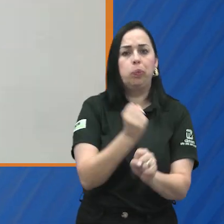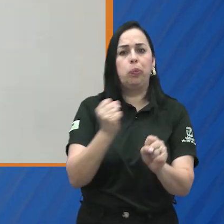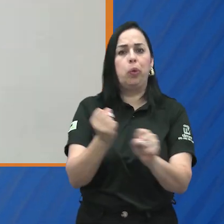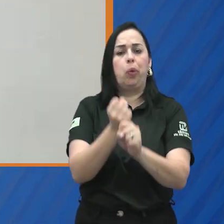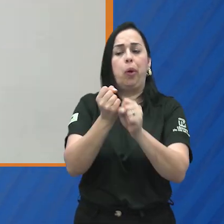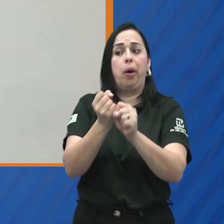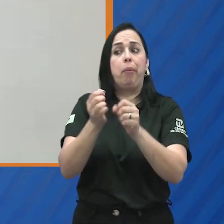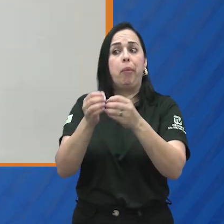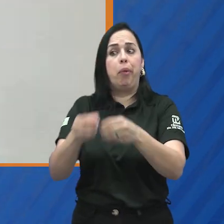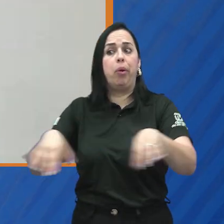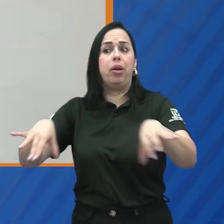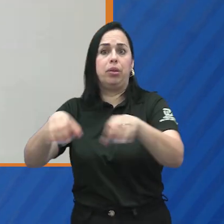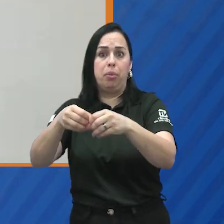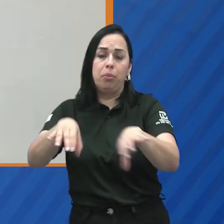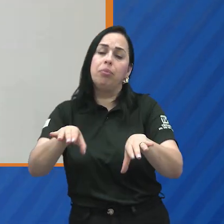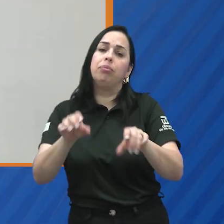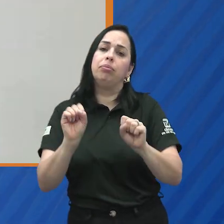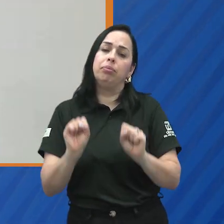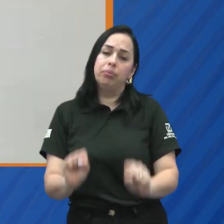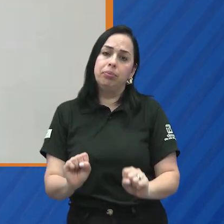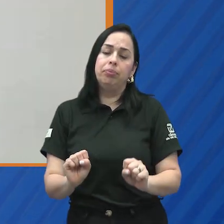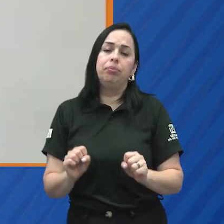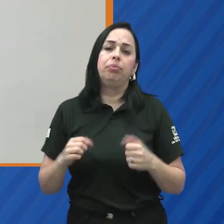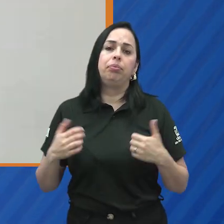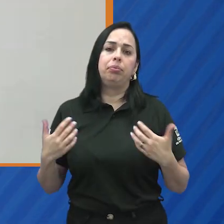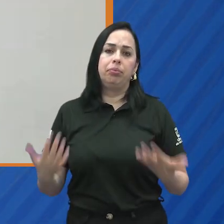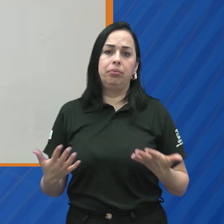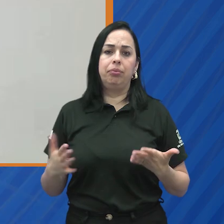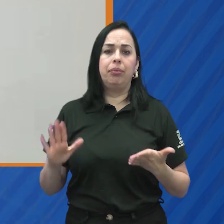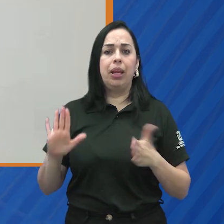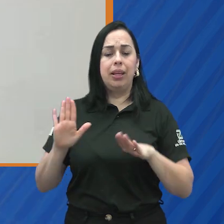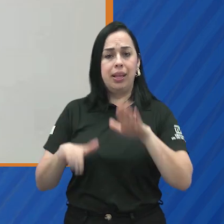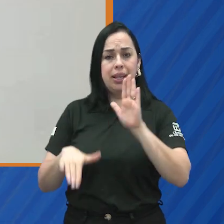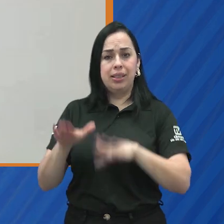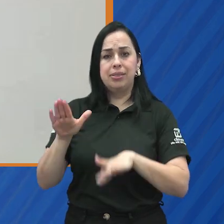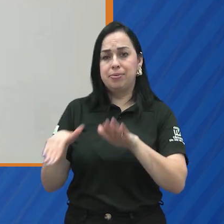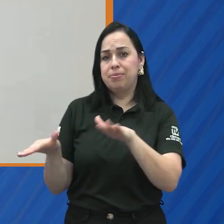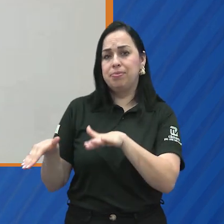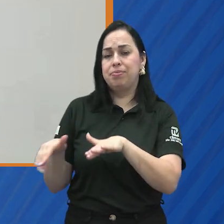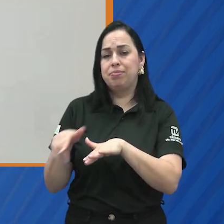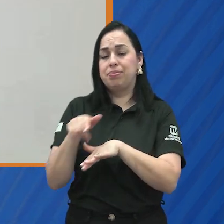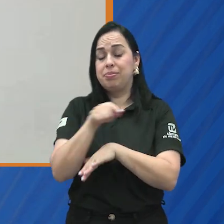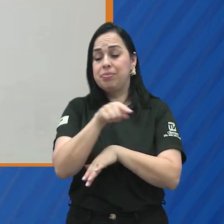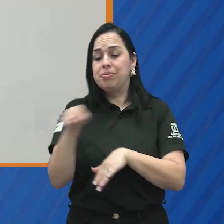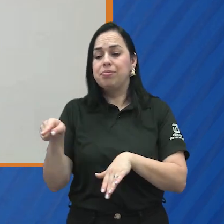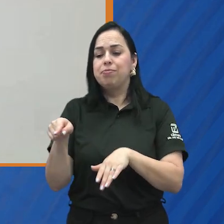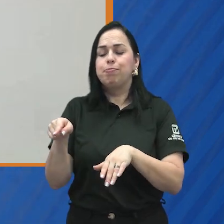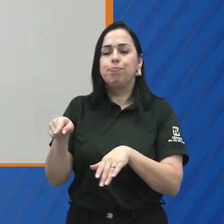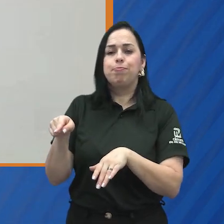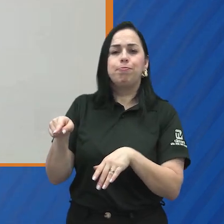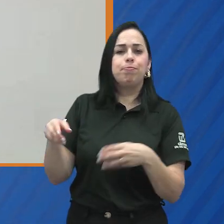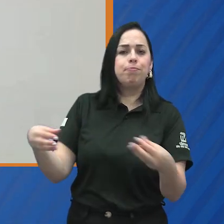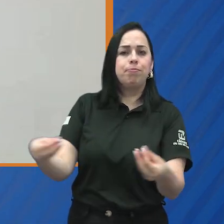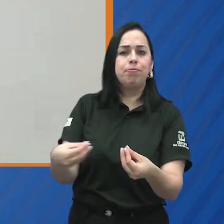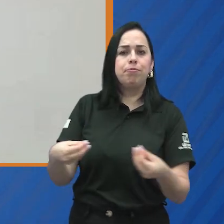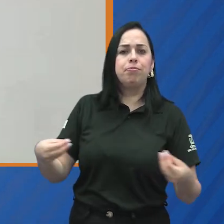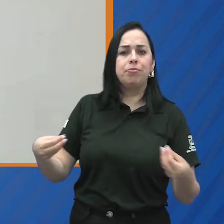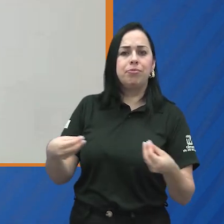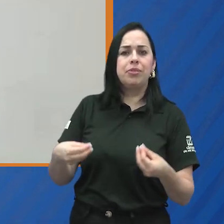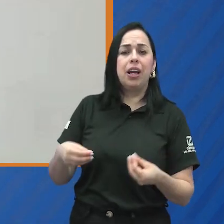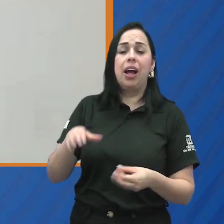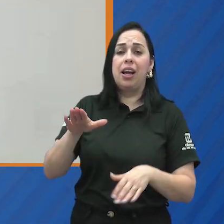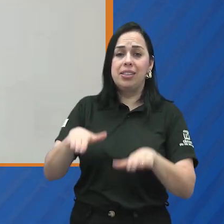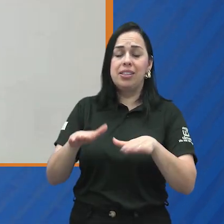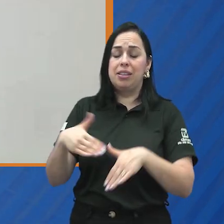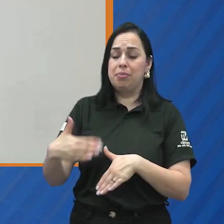ampliação da área construída. E, muitas vezes, esse impacto ele é